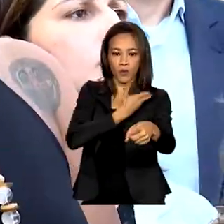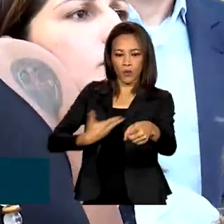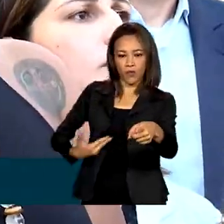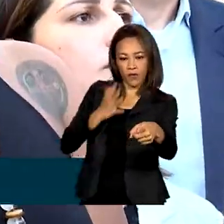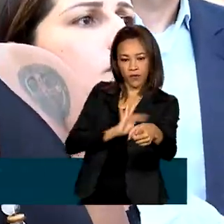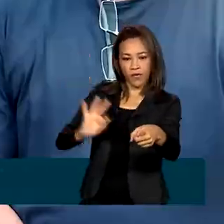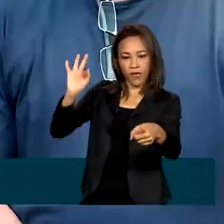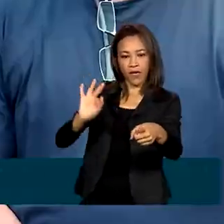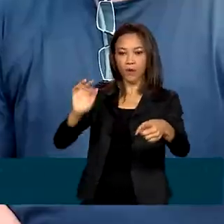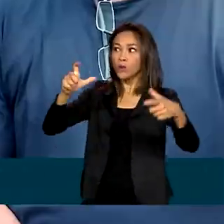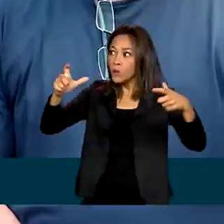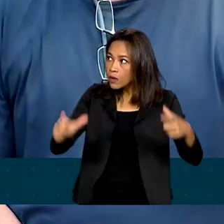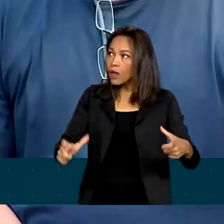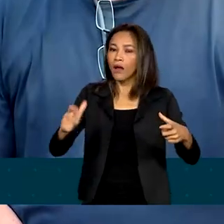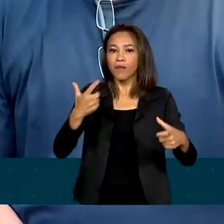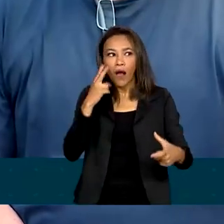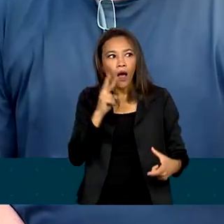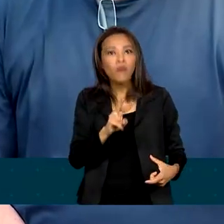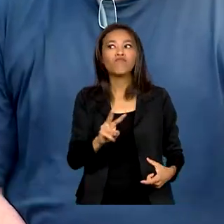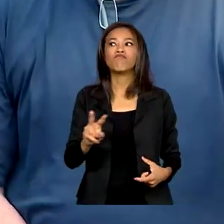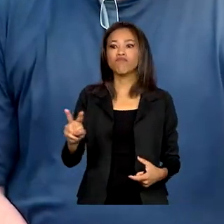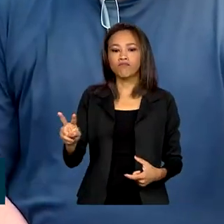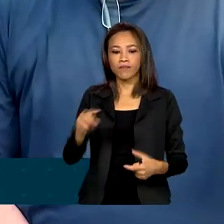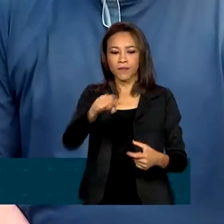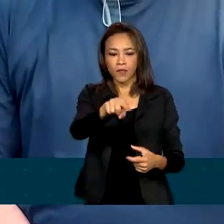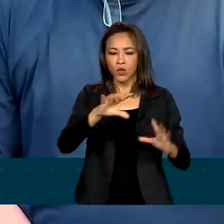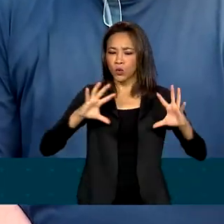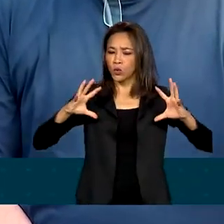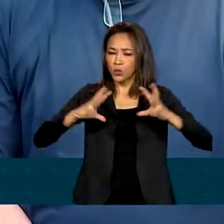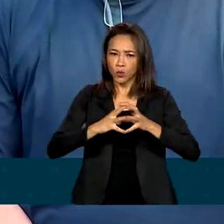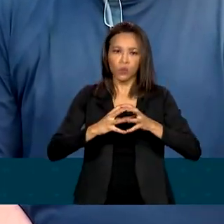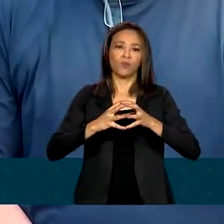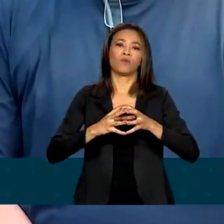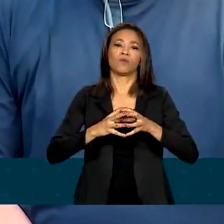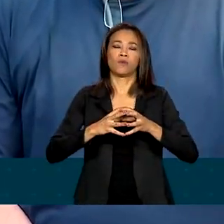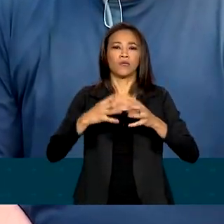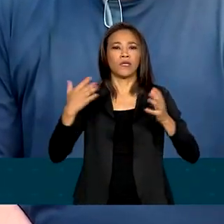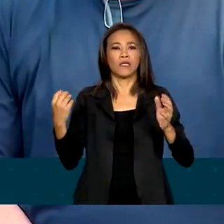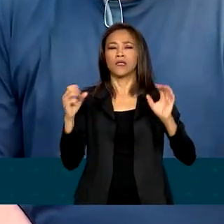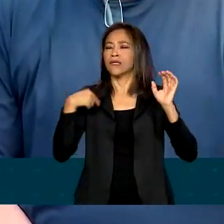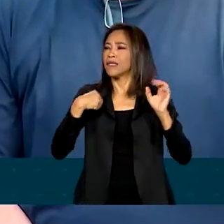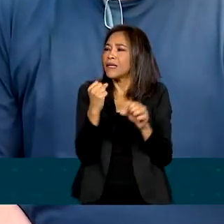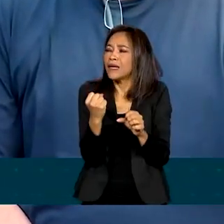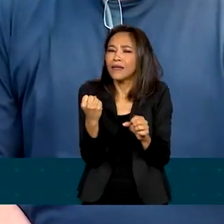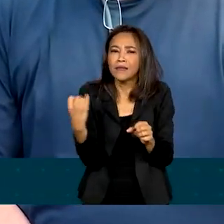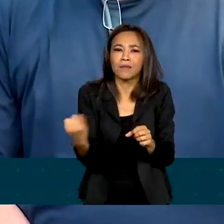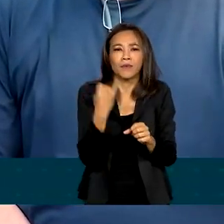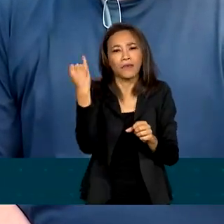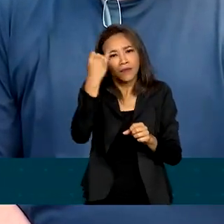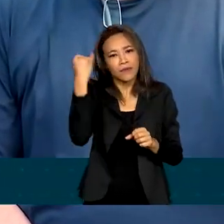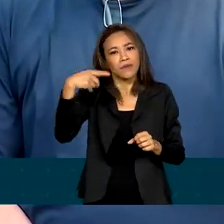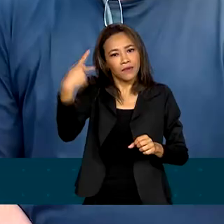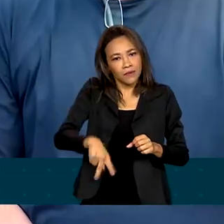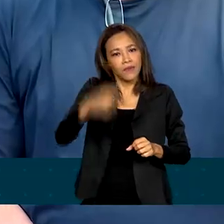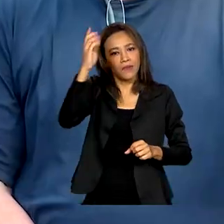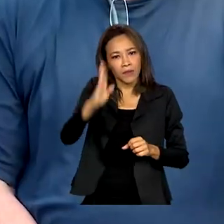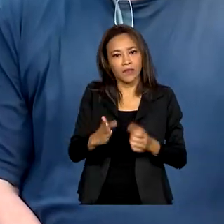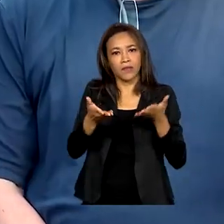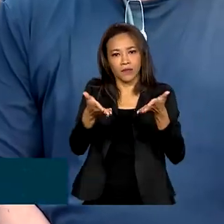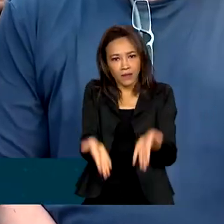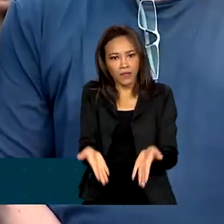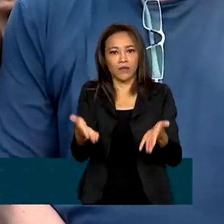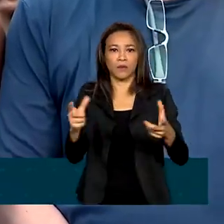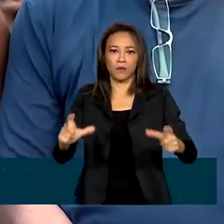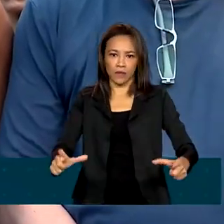ao Valongo. Todos juntos para realizar esse grande momento, esse grande ato, tão esperado por nós afro-brasileiros, que é